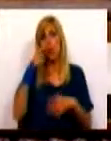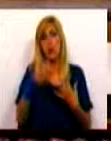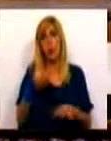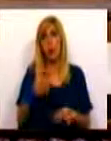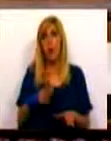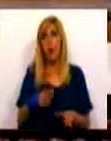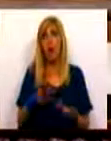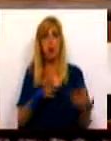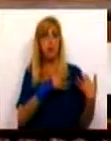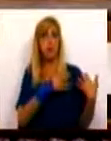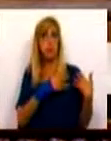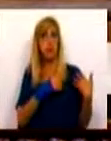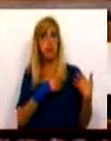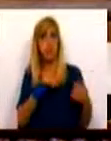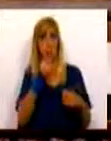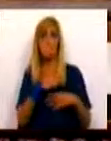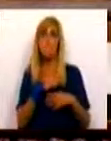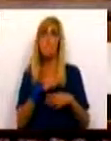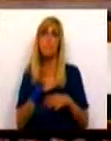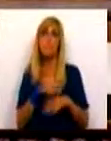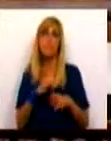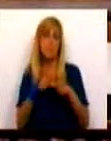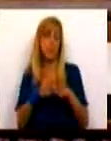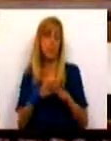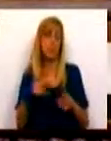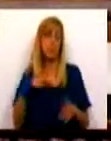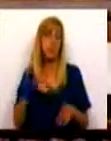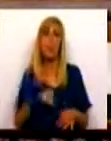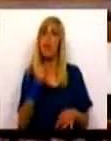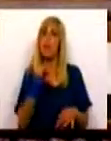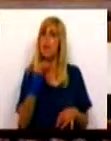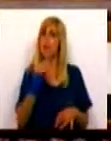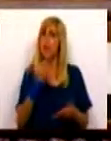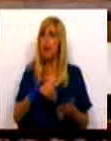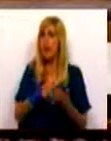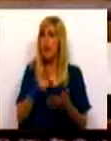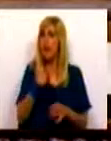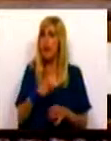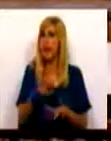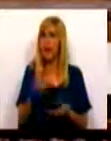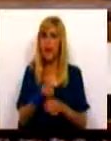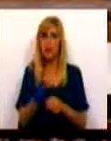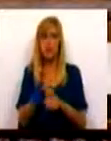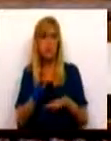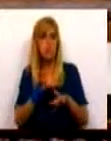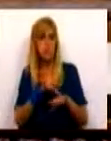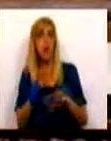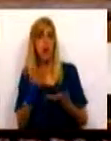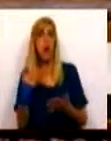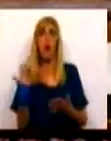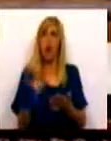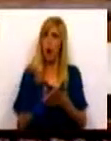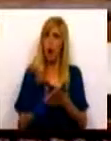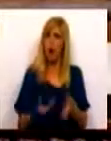Marítima Nacional e, aliás, consciente do Instituto de Socorros a Náufragos, levar a cabo estas ações de sensibilização.